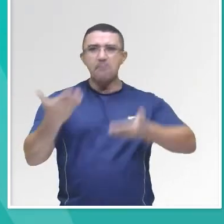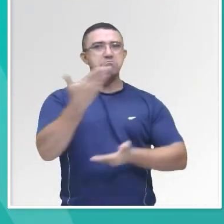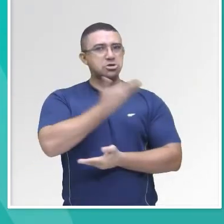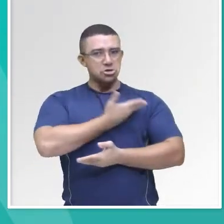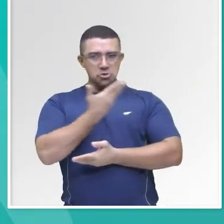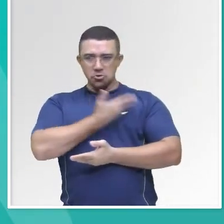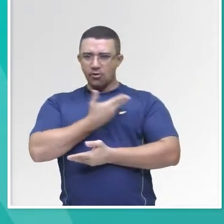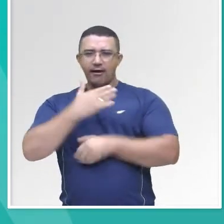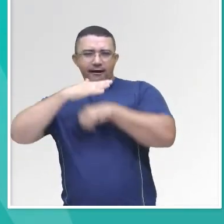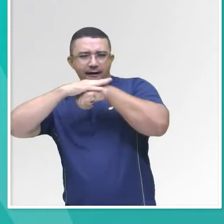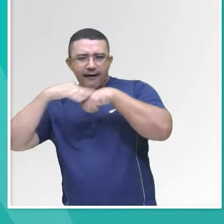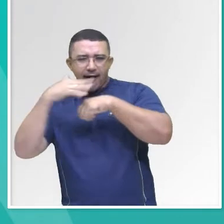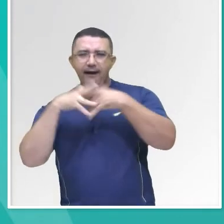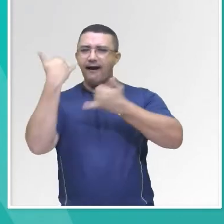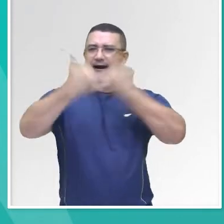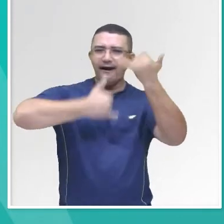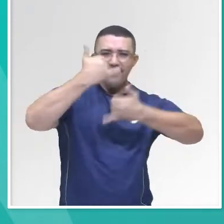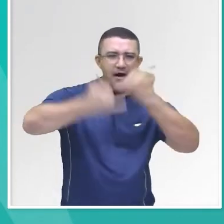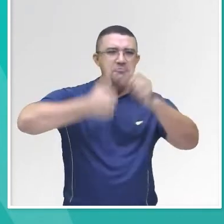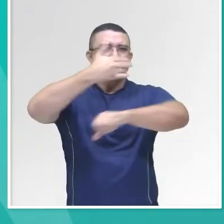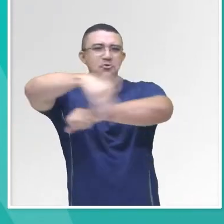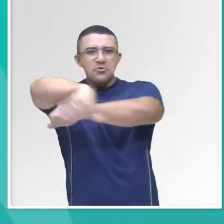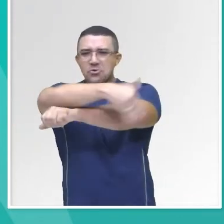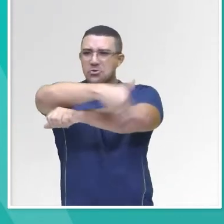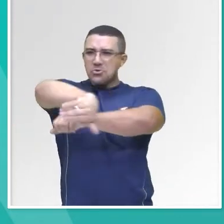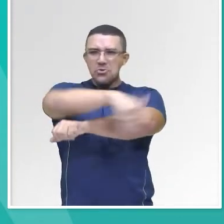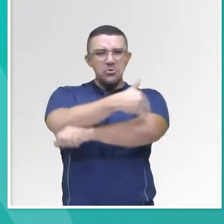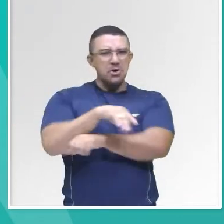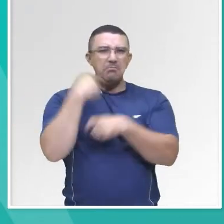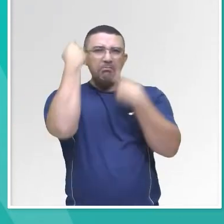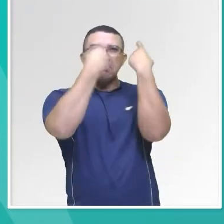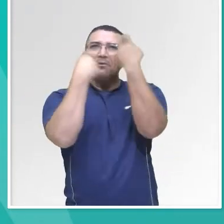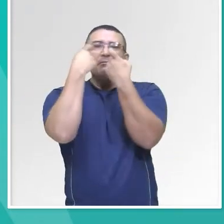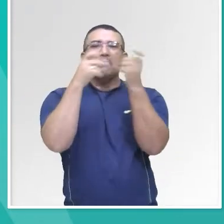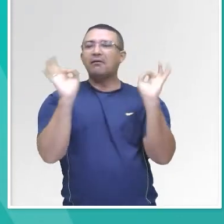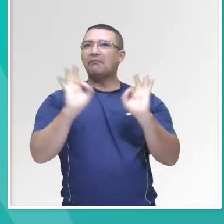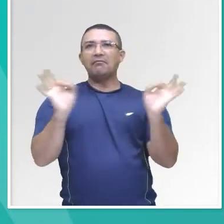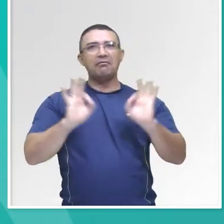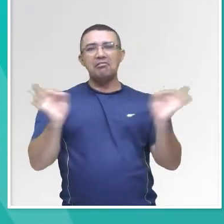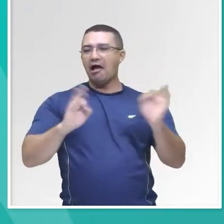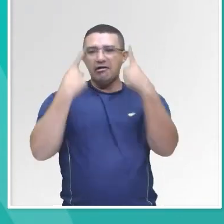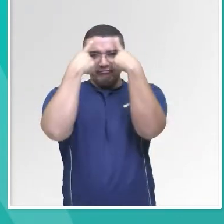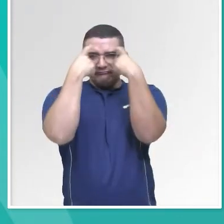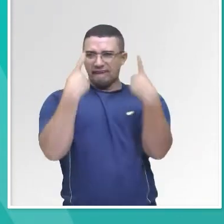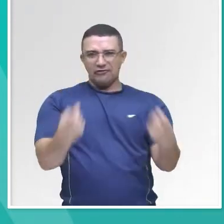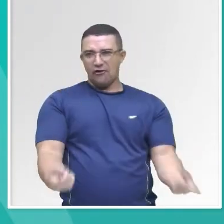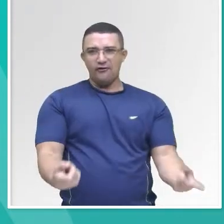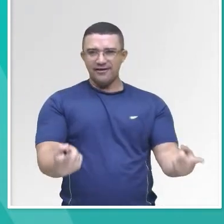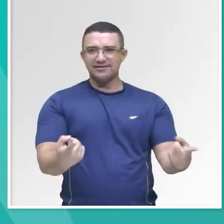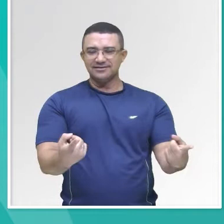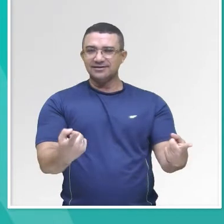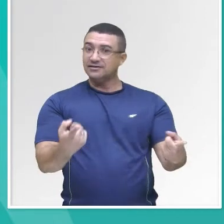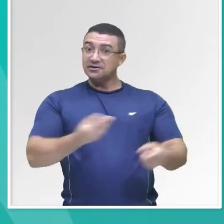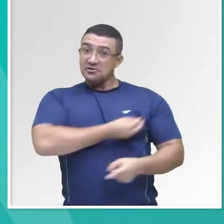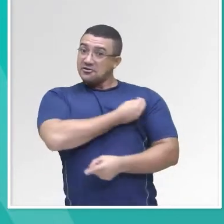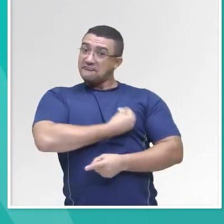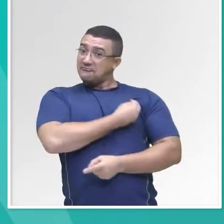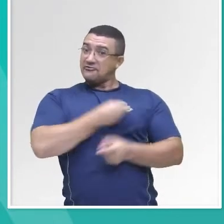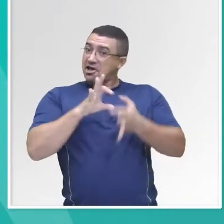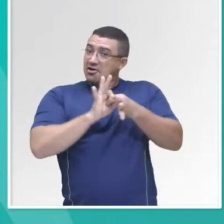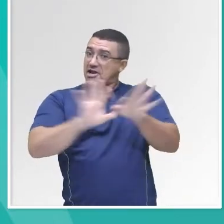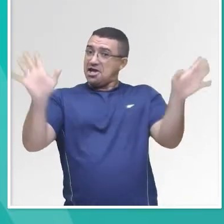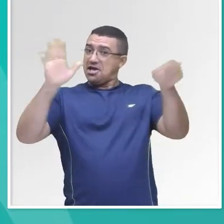afetuosa, brincavam na rua sem se preocupar com a violência, ou seja, viviam a